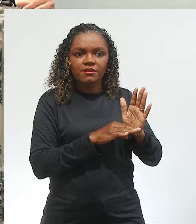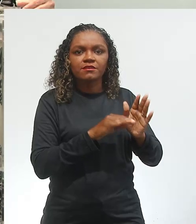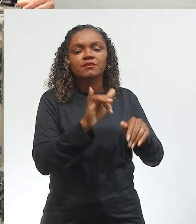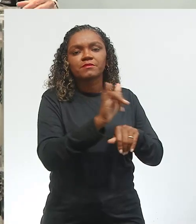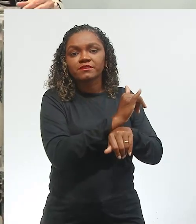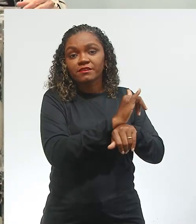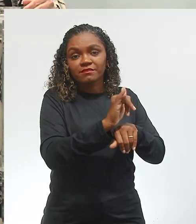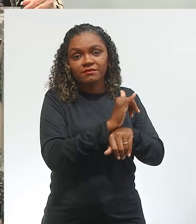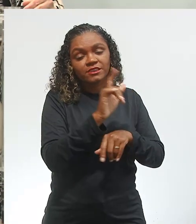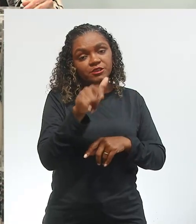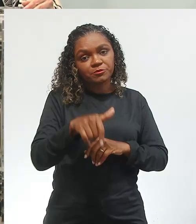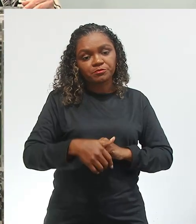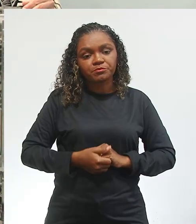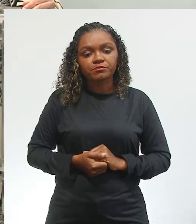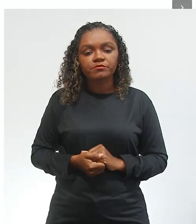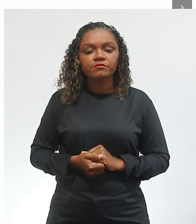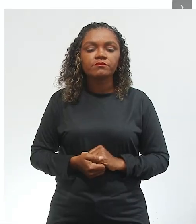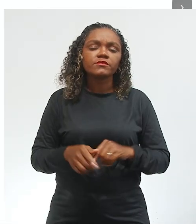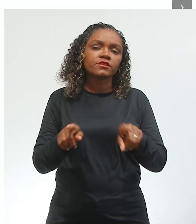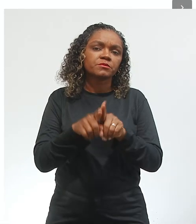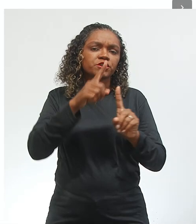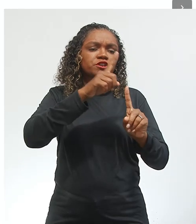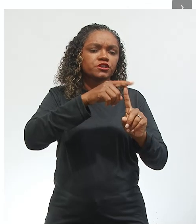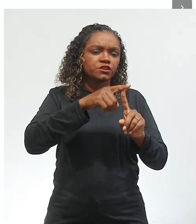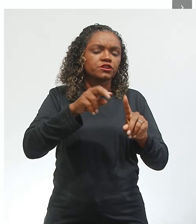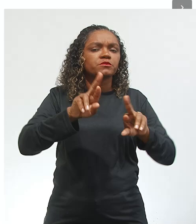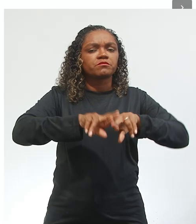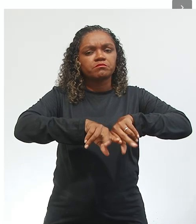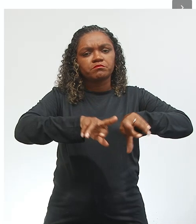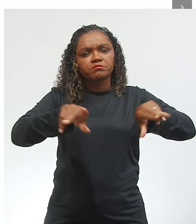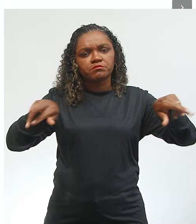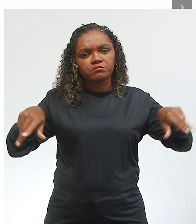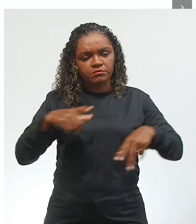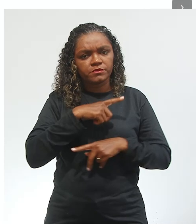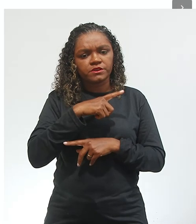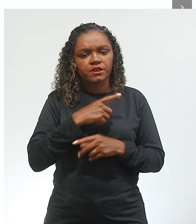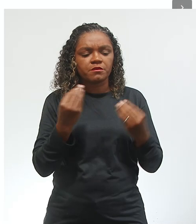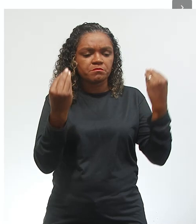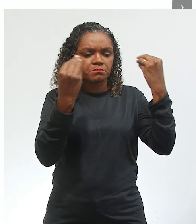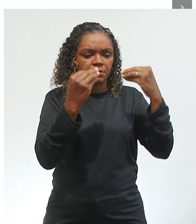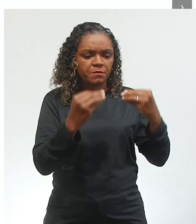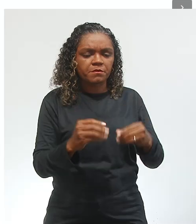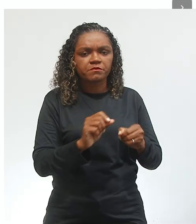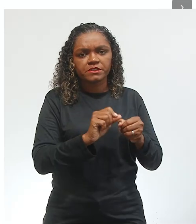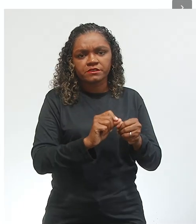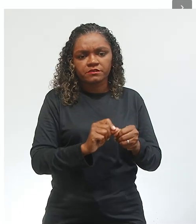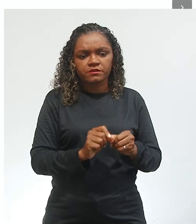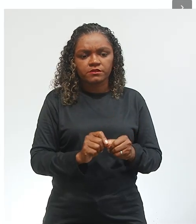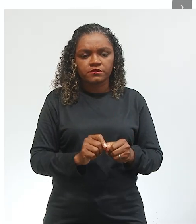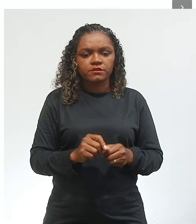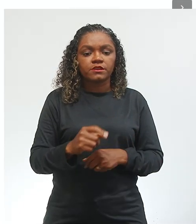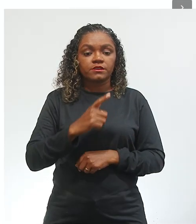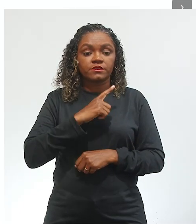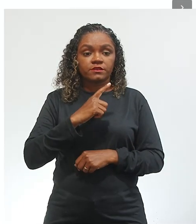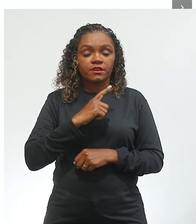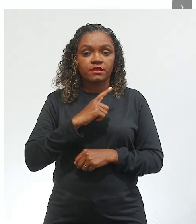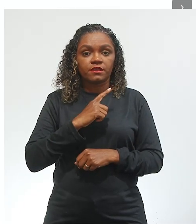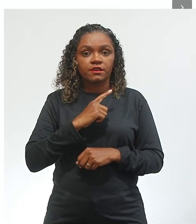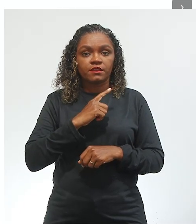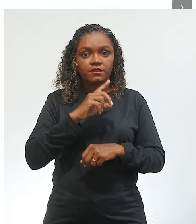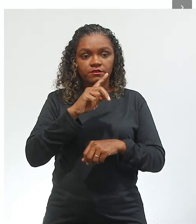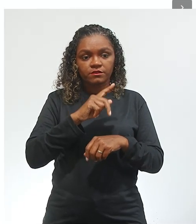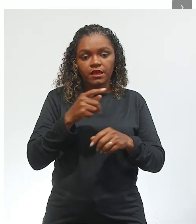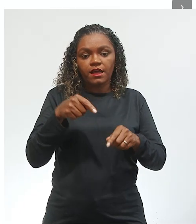eficiente será o plano de marketing. Existem várias formas de elaborar o plano de marketing. Aqui a gente adotou a proposta